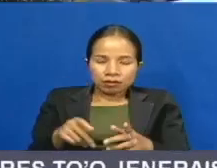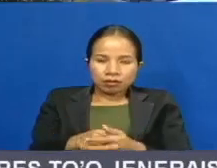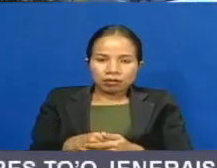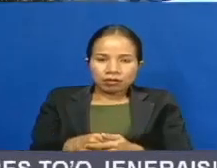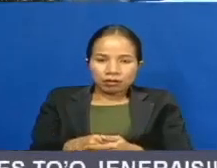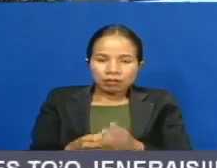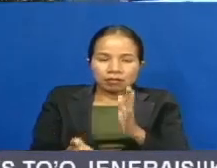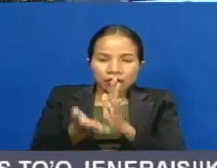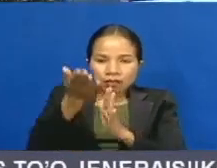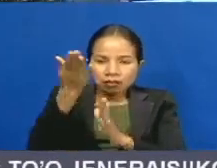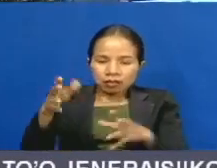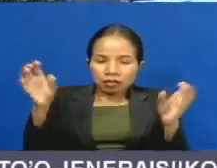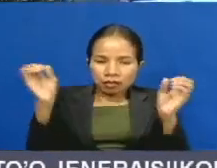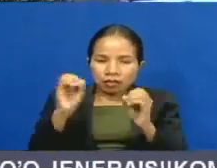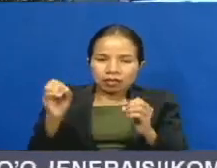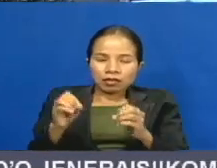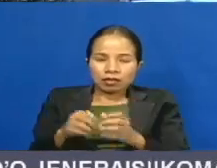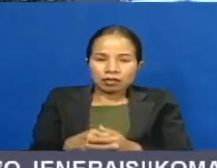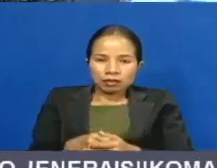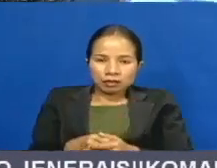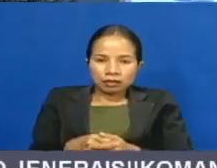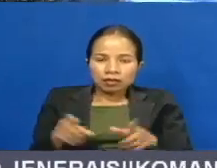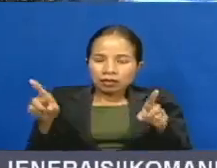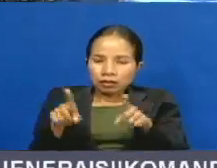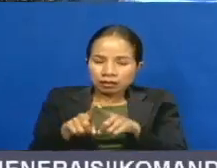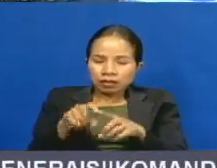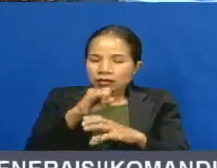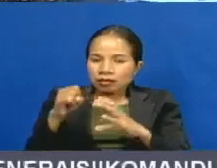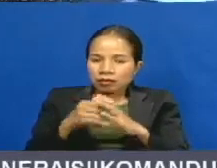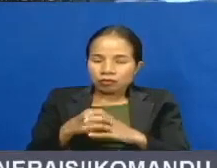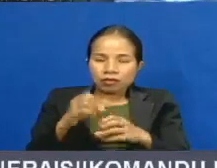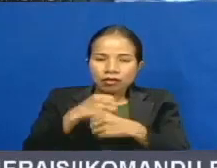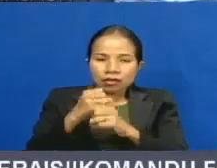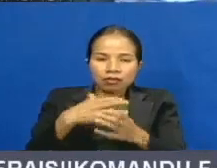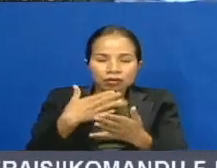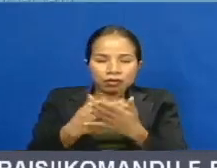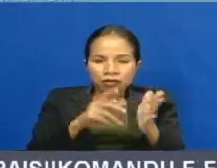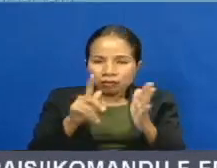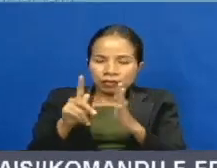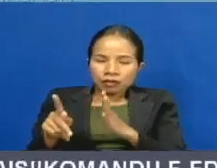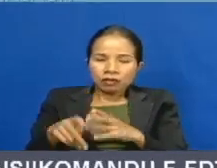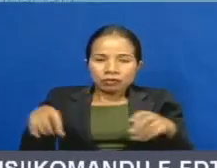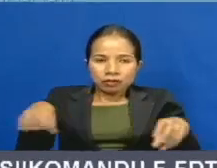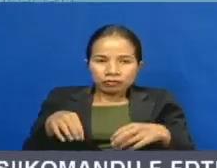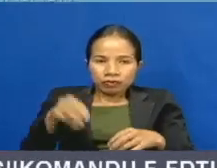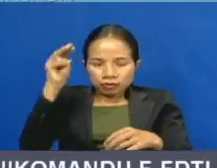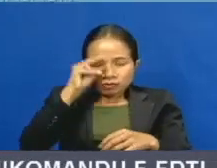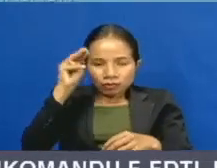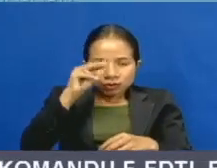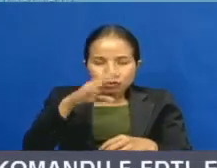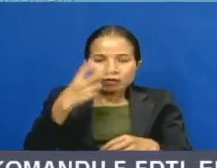balon asliu nebela iha sasukat inclui la instrumentaliza ba plano operacional monitorização